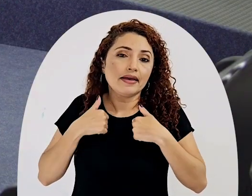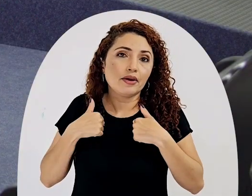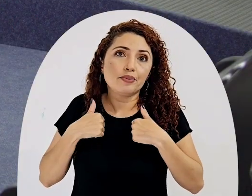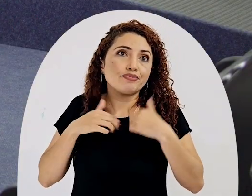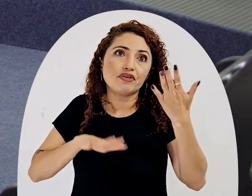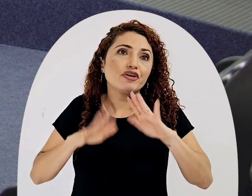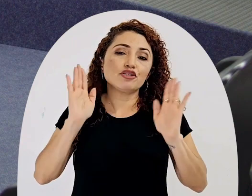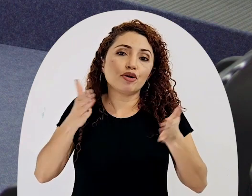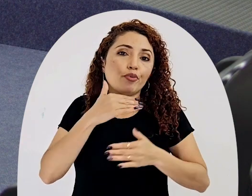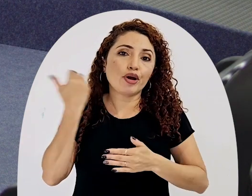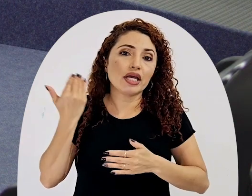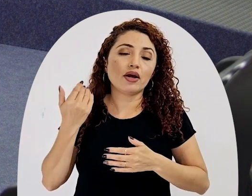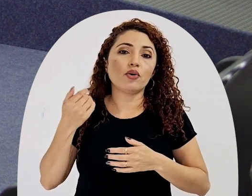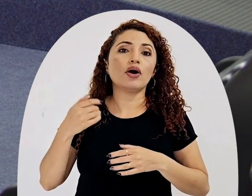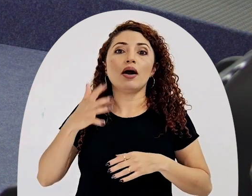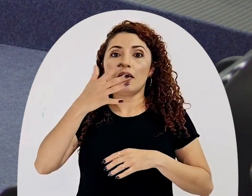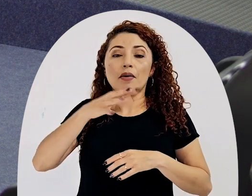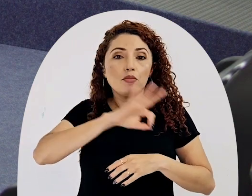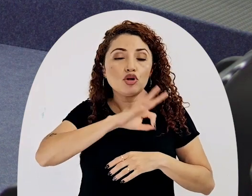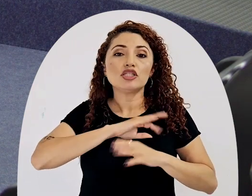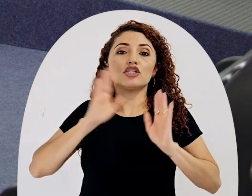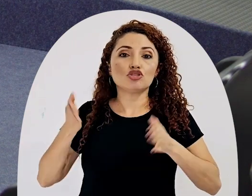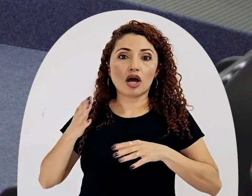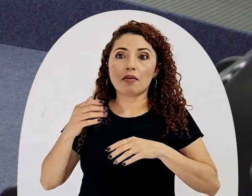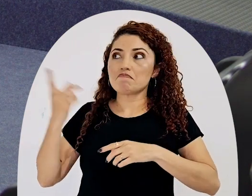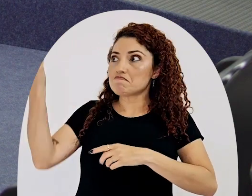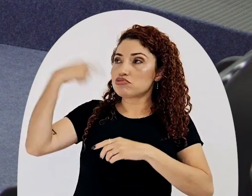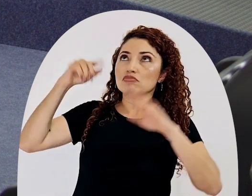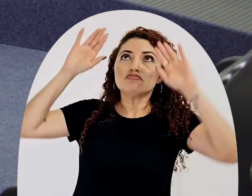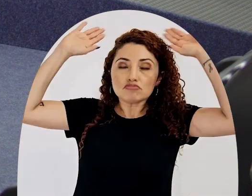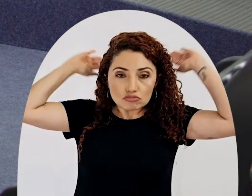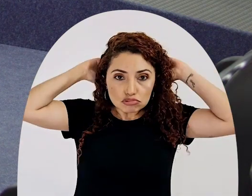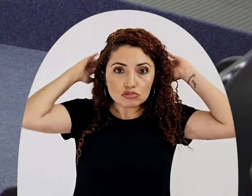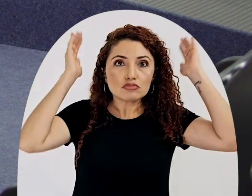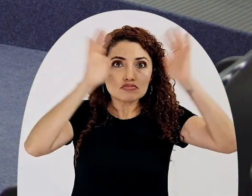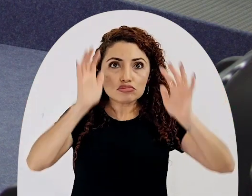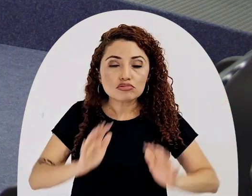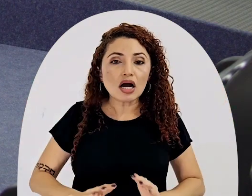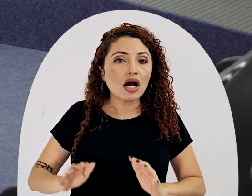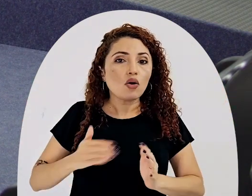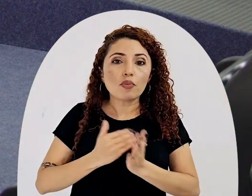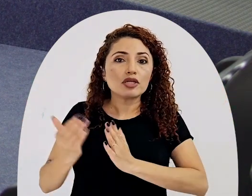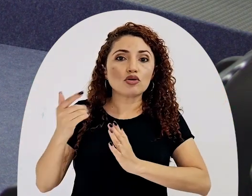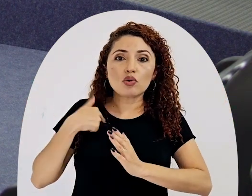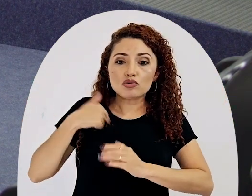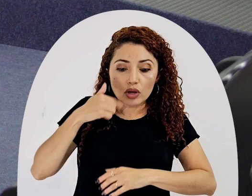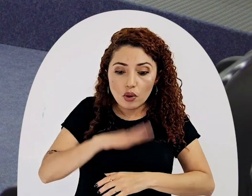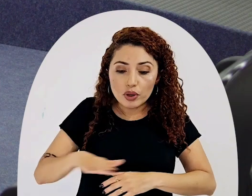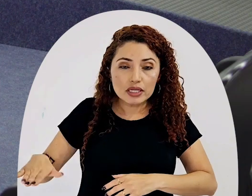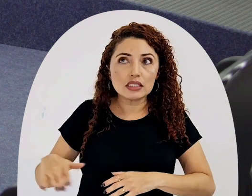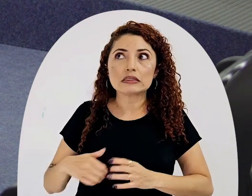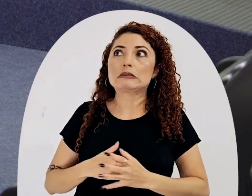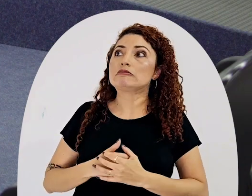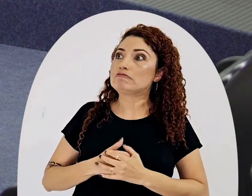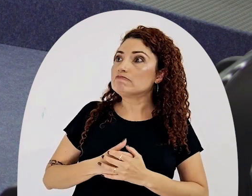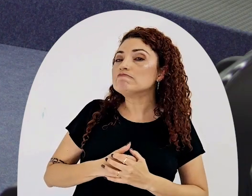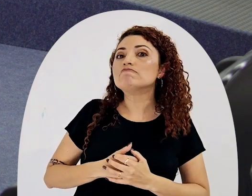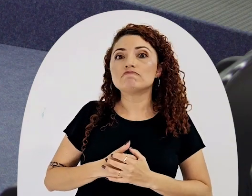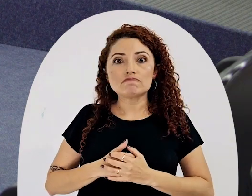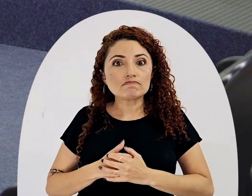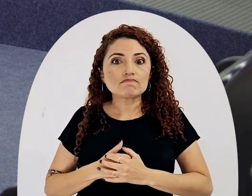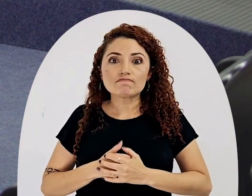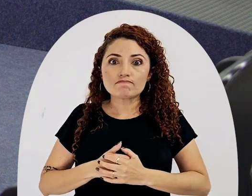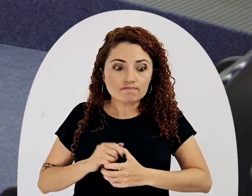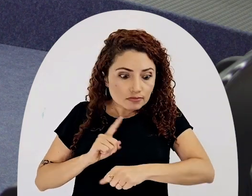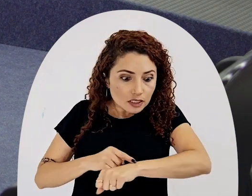E aqui, eu assim, né, repensei e falei, poxa, tenho que manter a postura. Eu fico arrepiada até hoje, porque é uma situação que não perpassa a